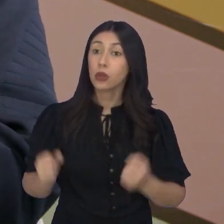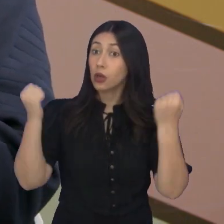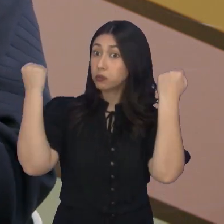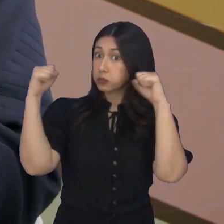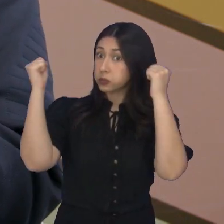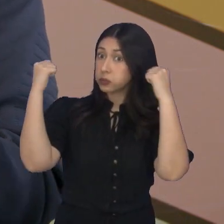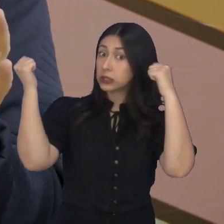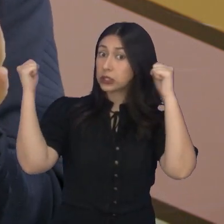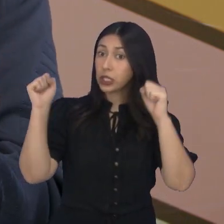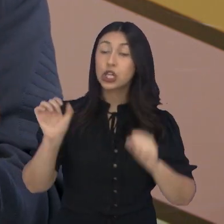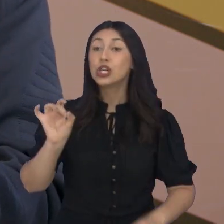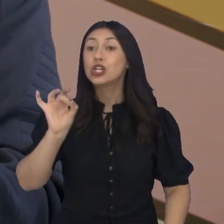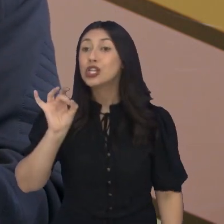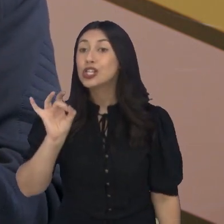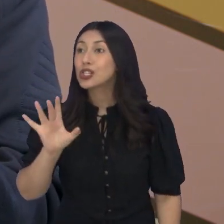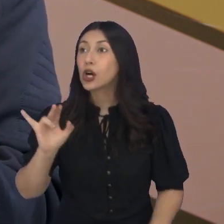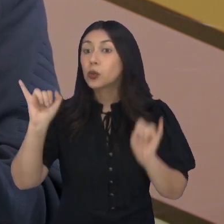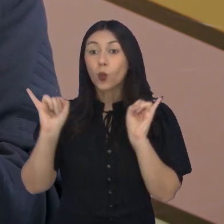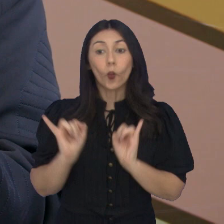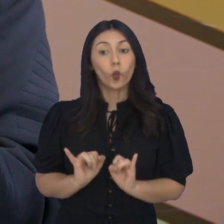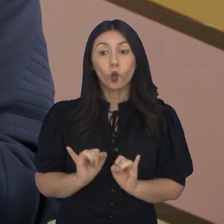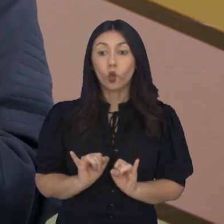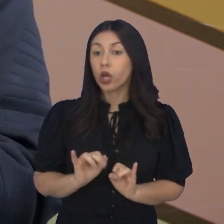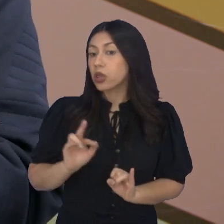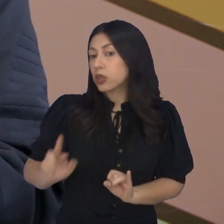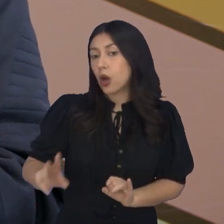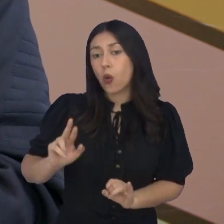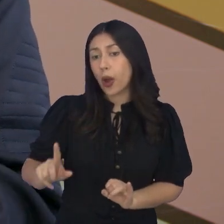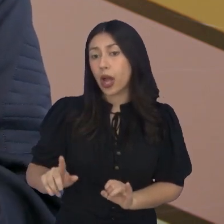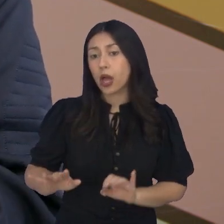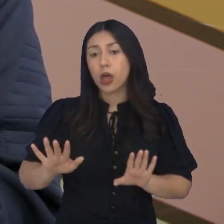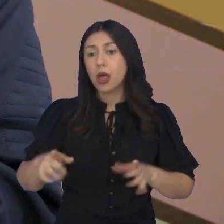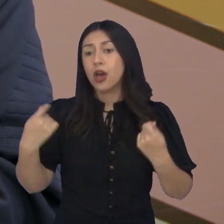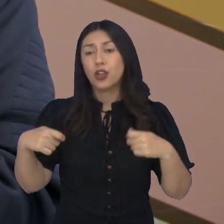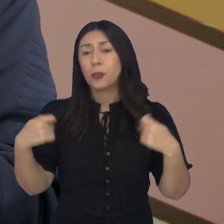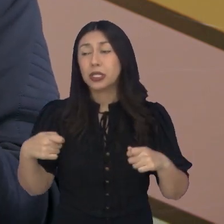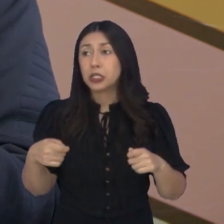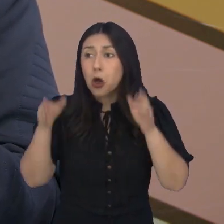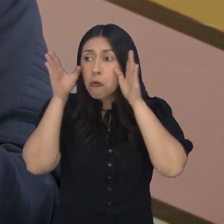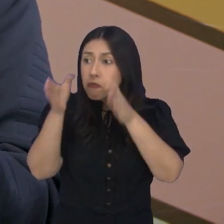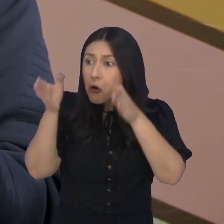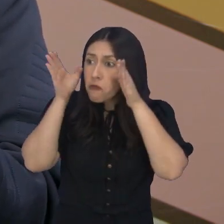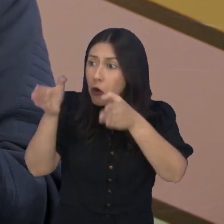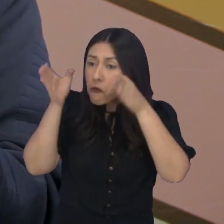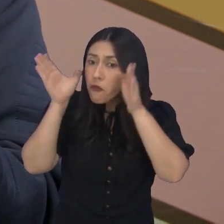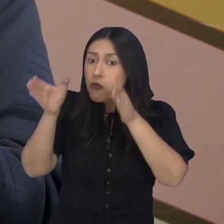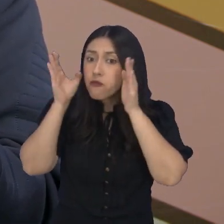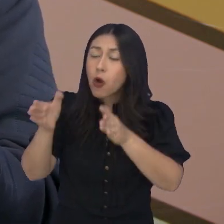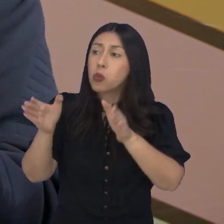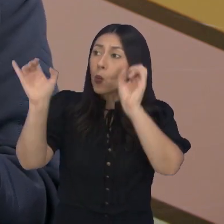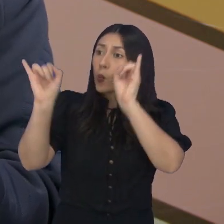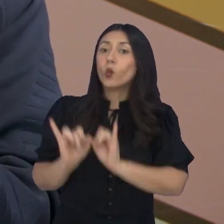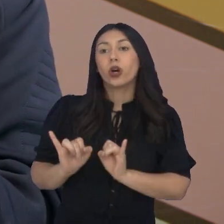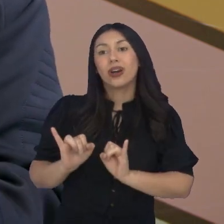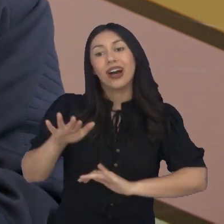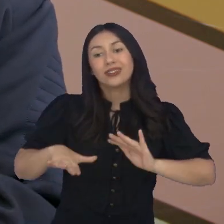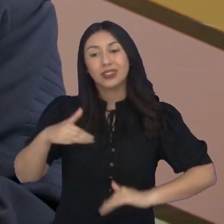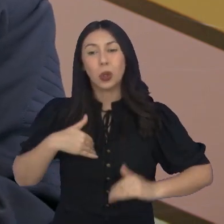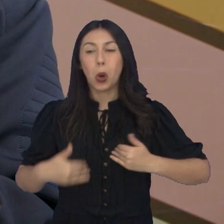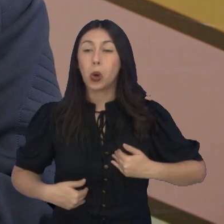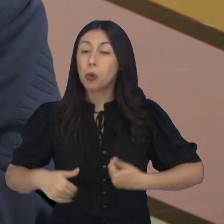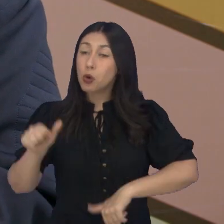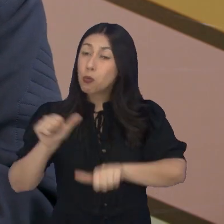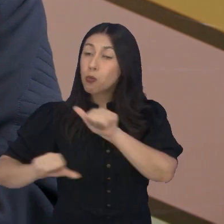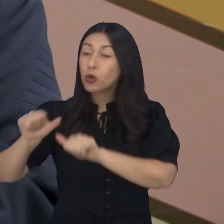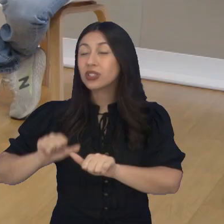tem só essa vantagem do emagrecer. Então, não fica tão preso ao resultado. Tem coisas que vão mudar no seu corpo que vai levar alguns meses para